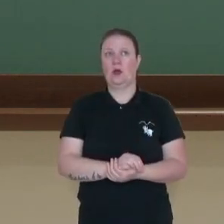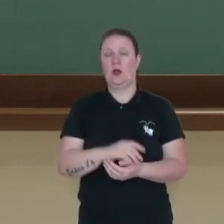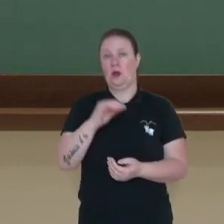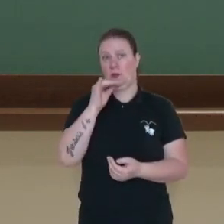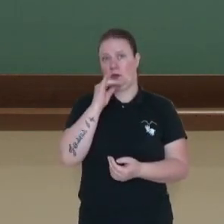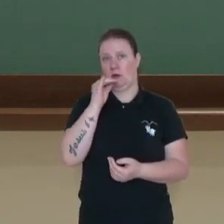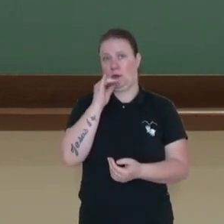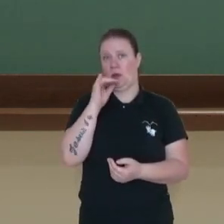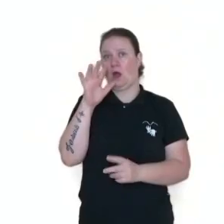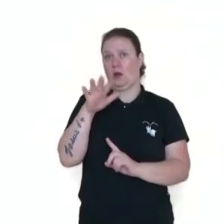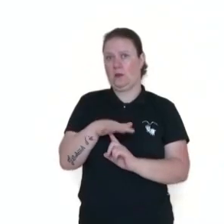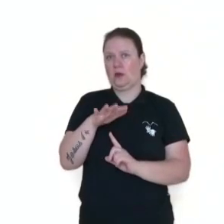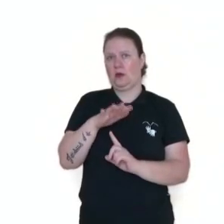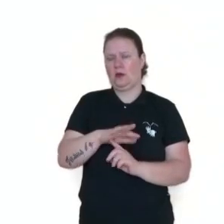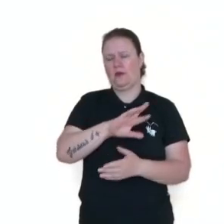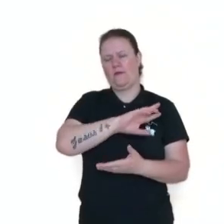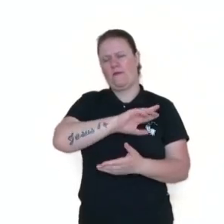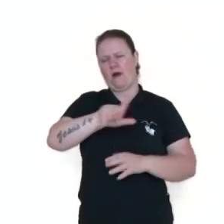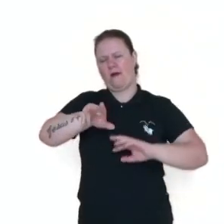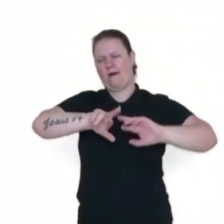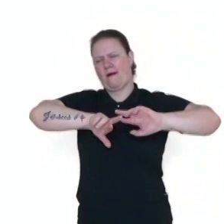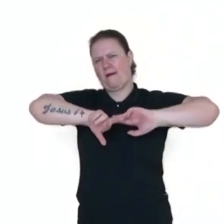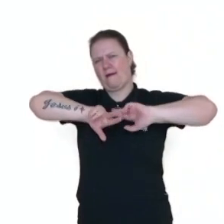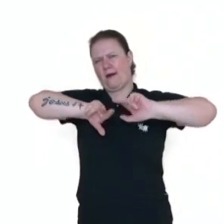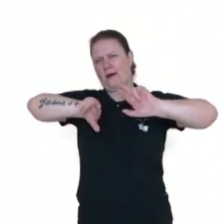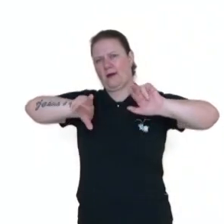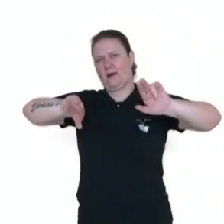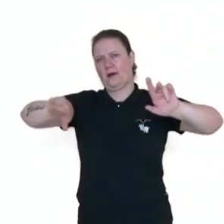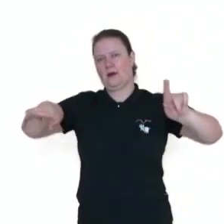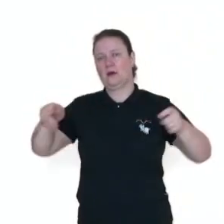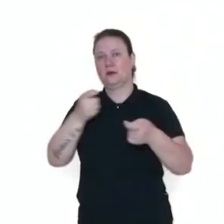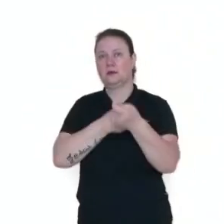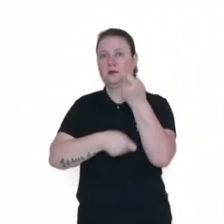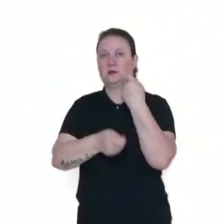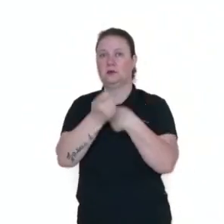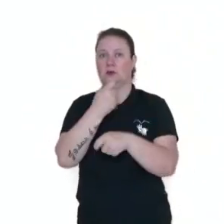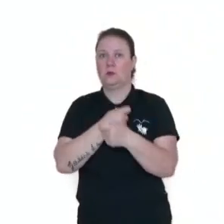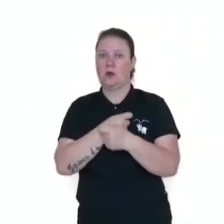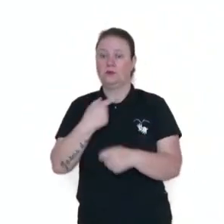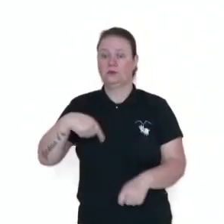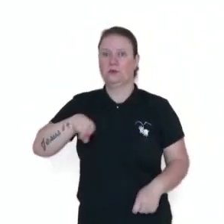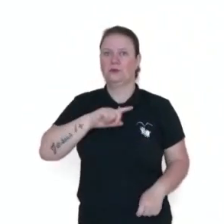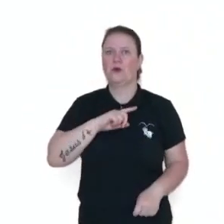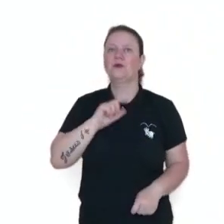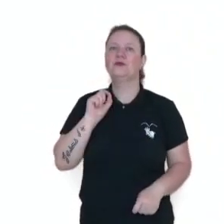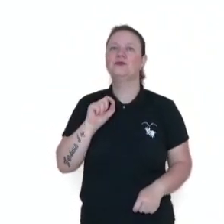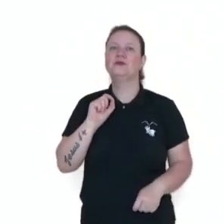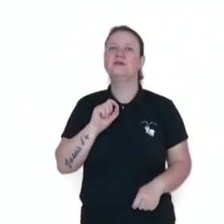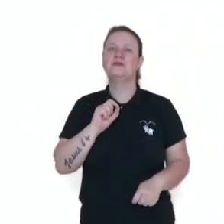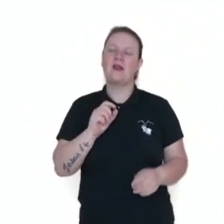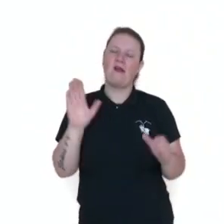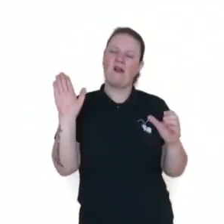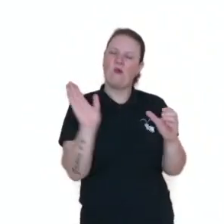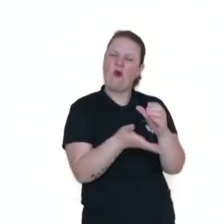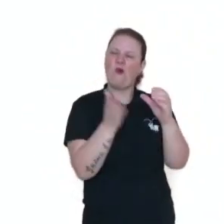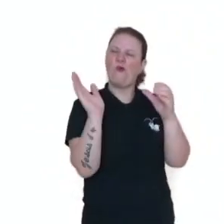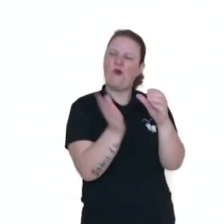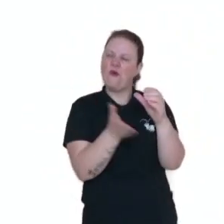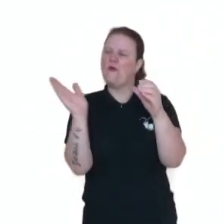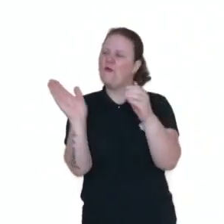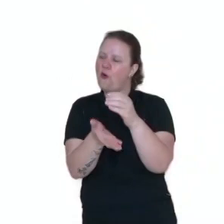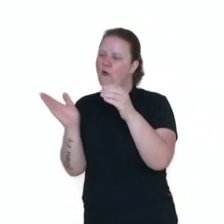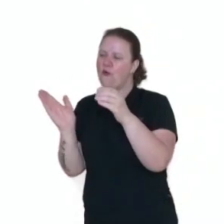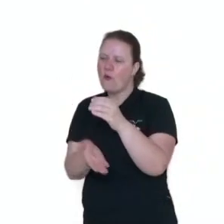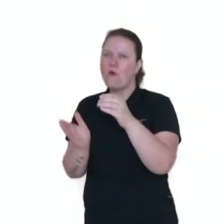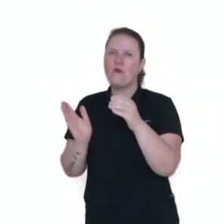possui grande variedade econômica. Nós somos considerados celeiro do Brasil, né, recordes na produção aí